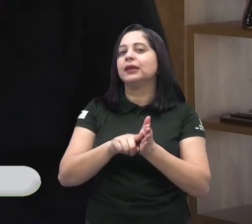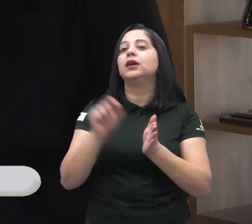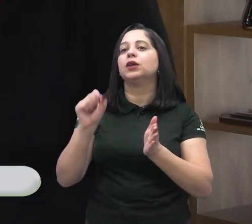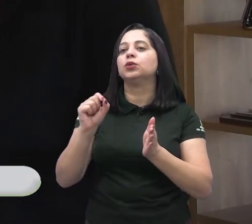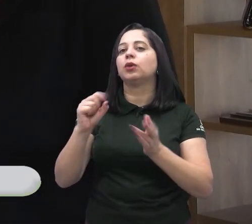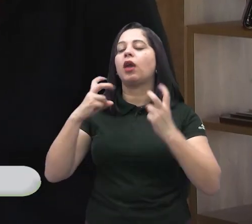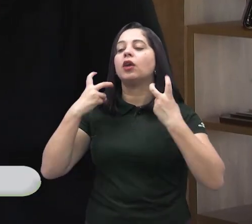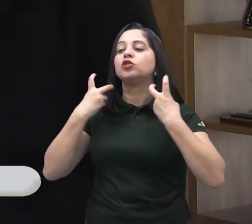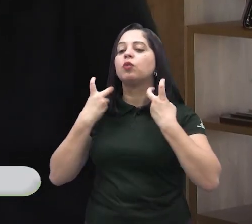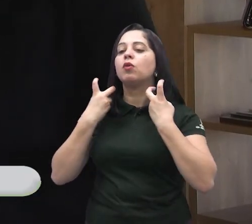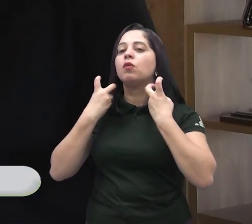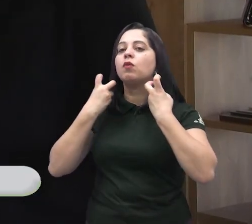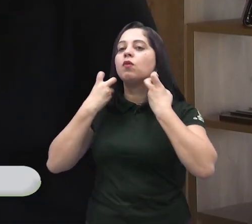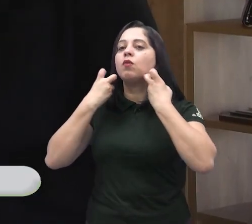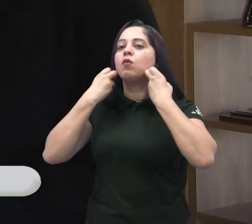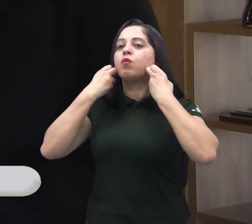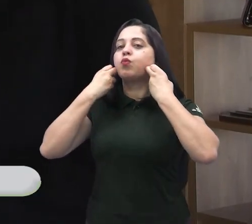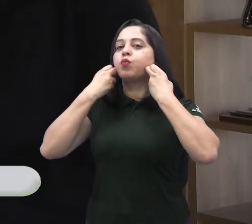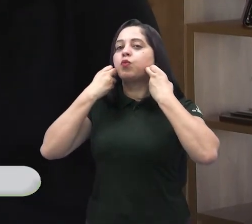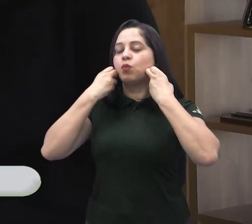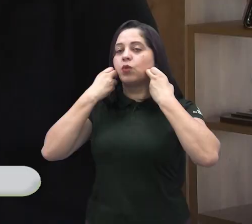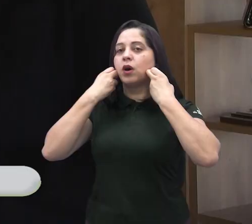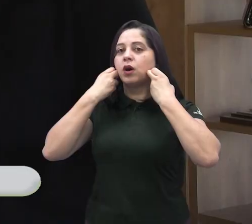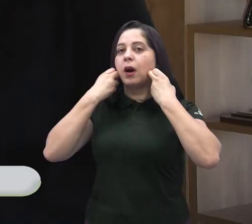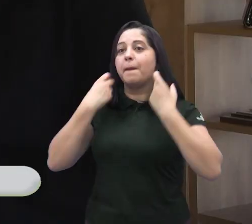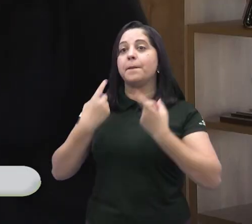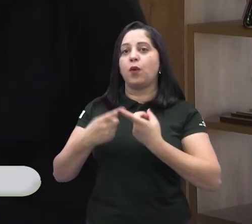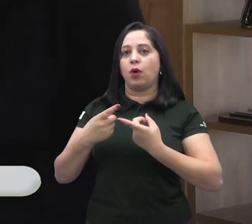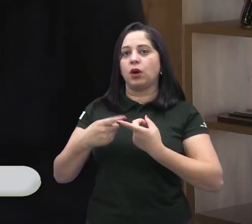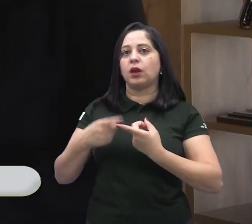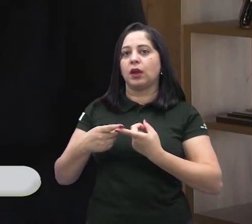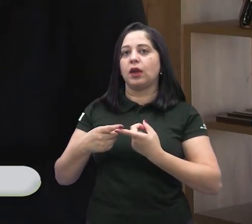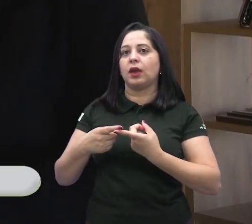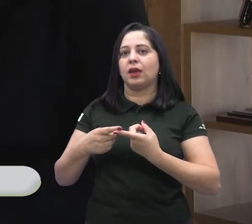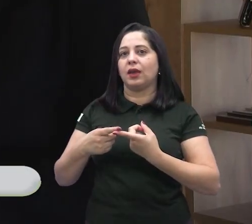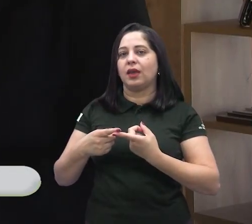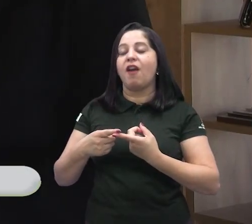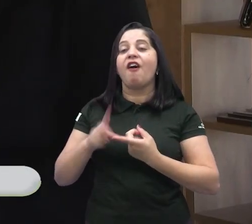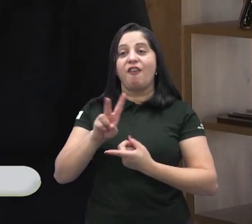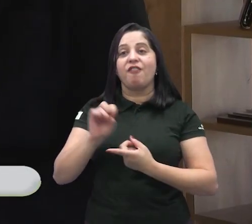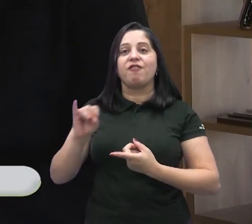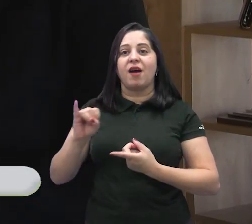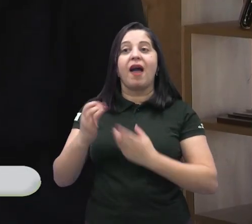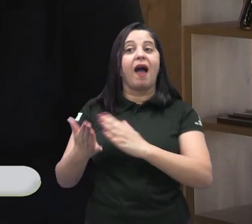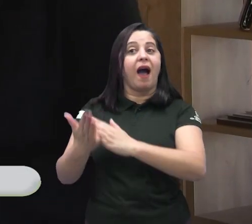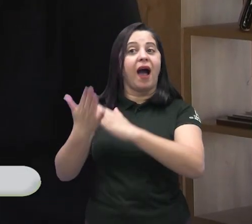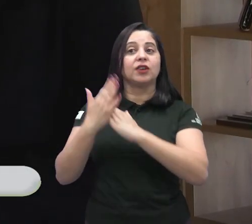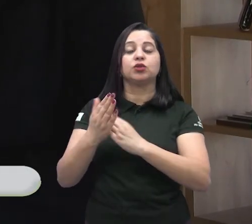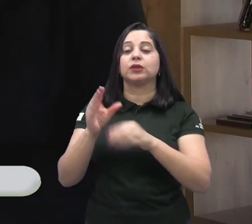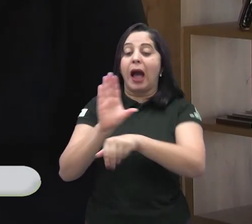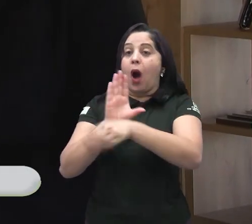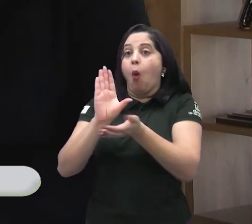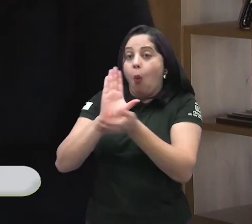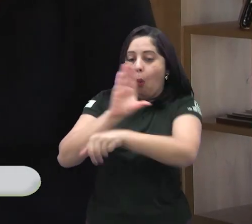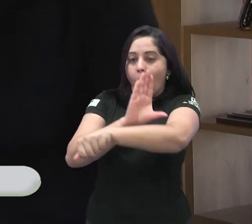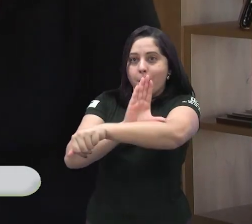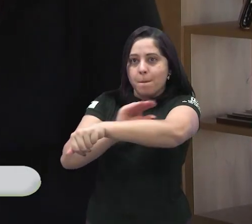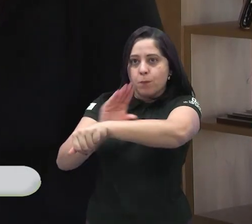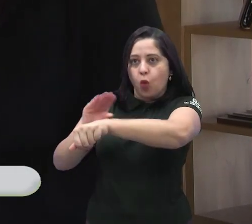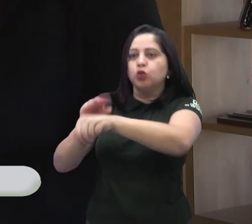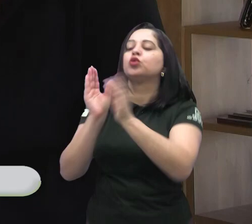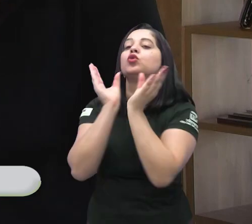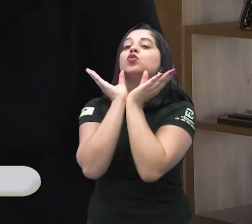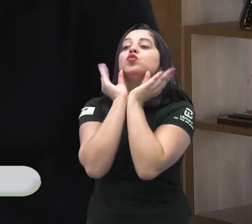de toxina botulínica nessa região, né? Isso vai meio que anestesiar